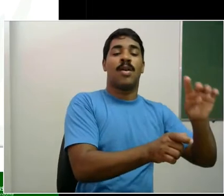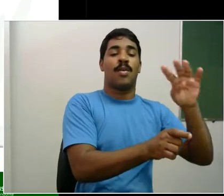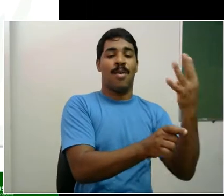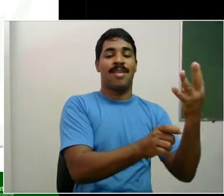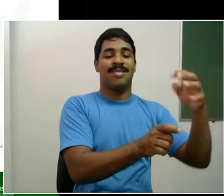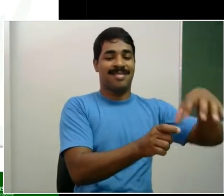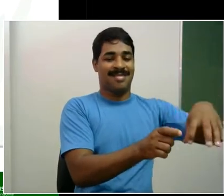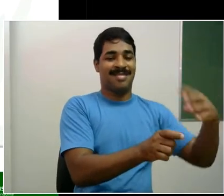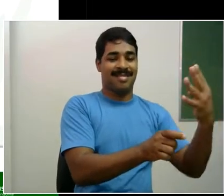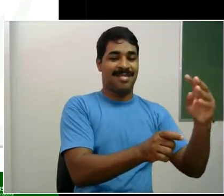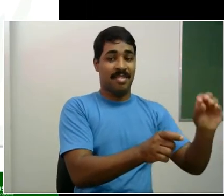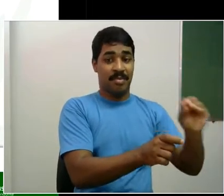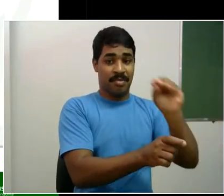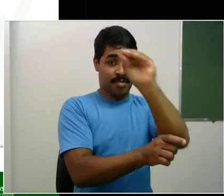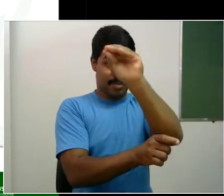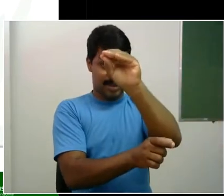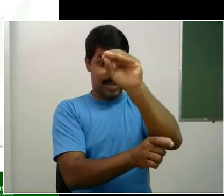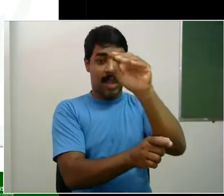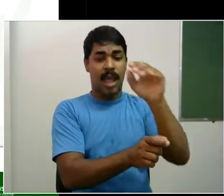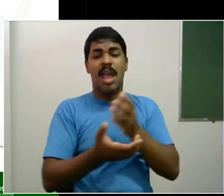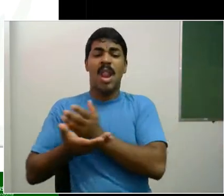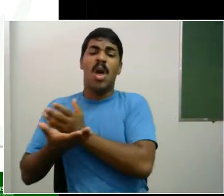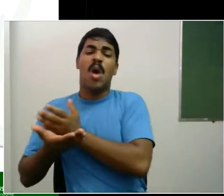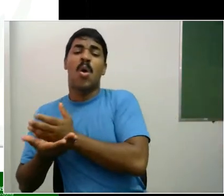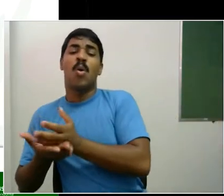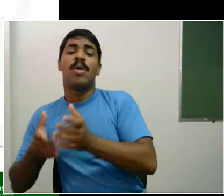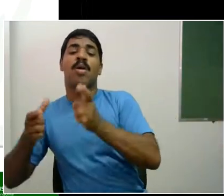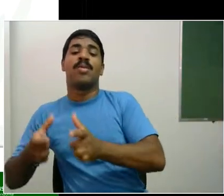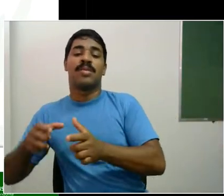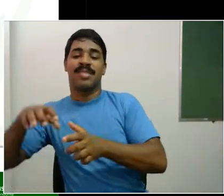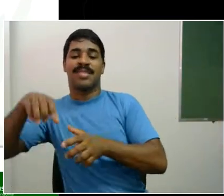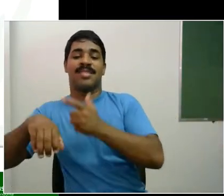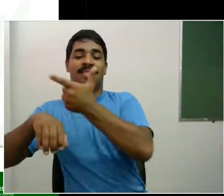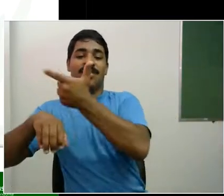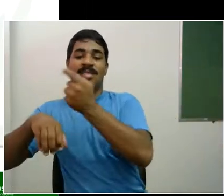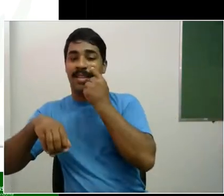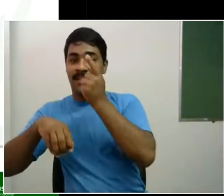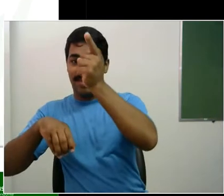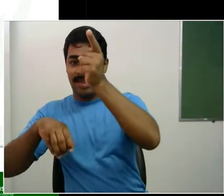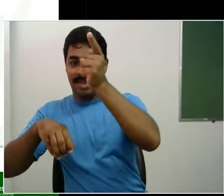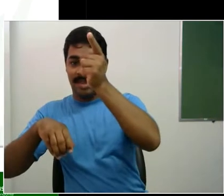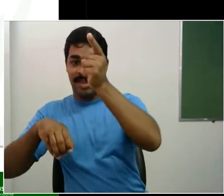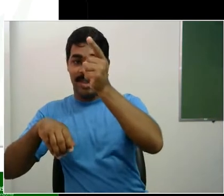dividido pelo tempo relativo ao posto 4,